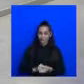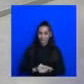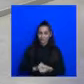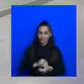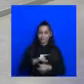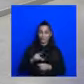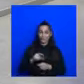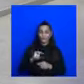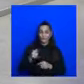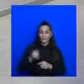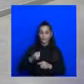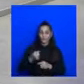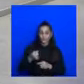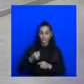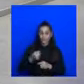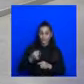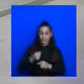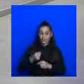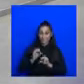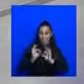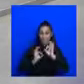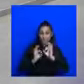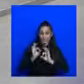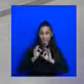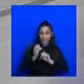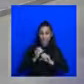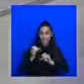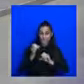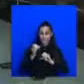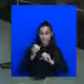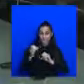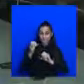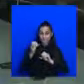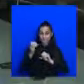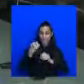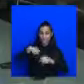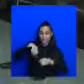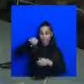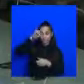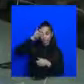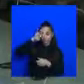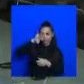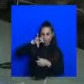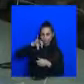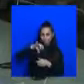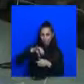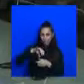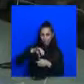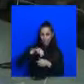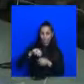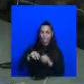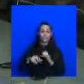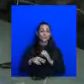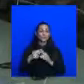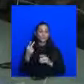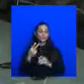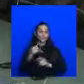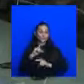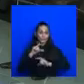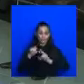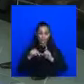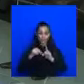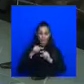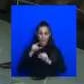As dezenas sorteadas serão recolhidas, as bolas serão recolocadas no suporte em cima do mesmo globo para a realização do